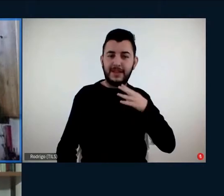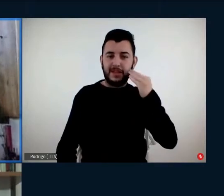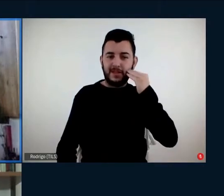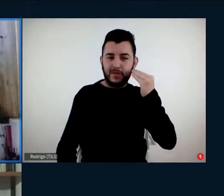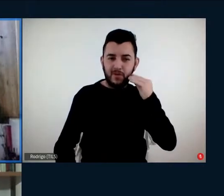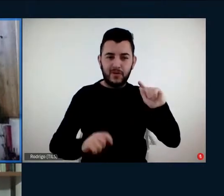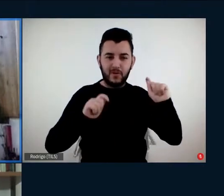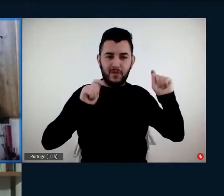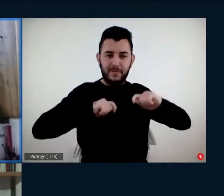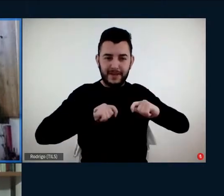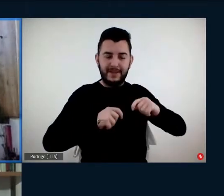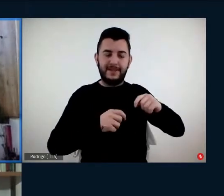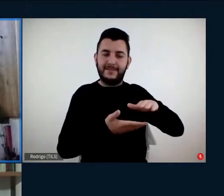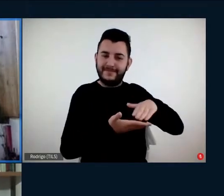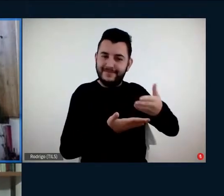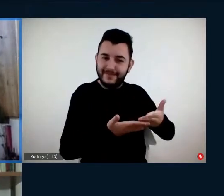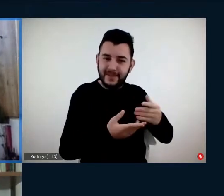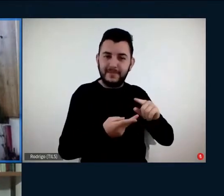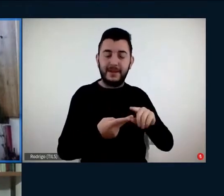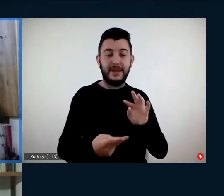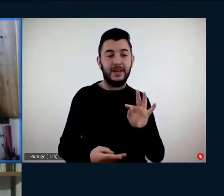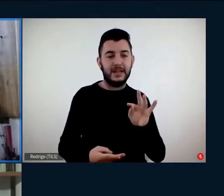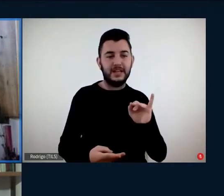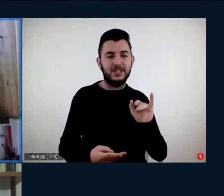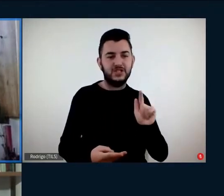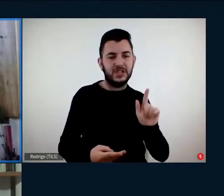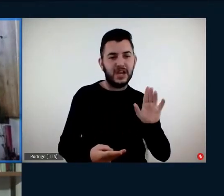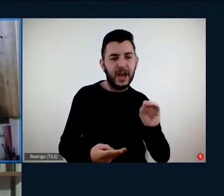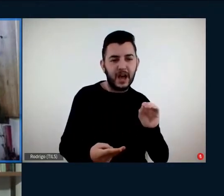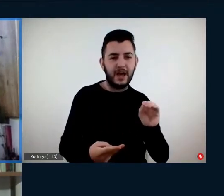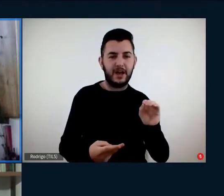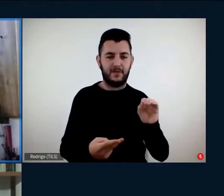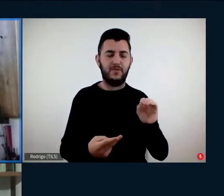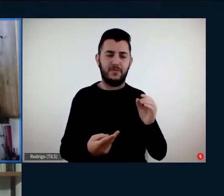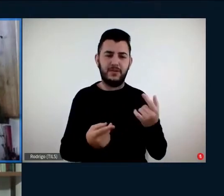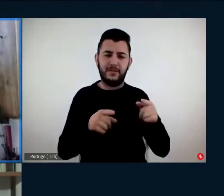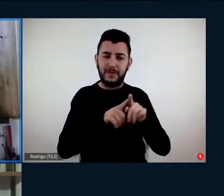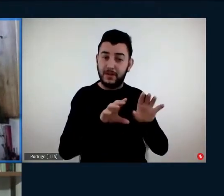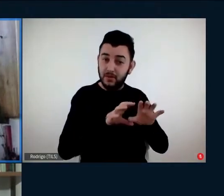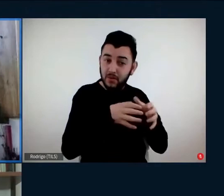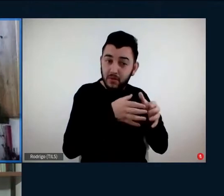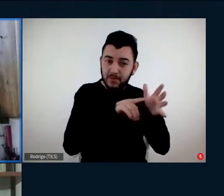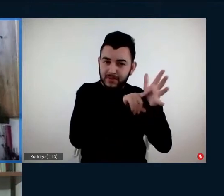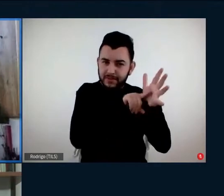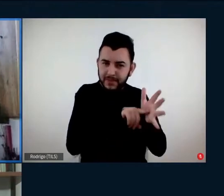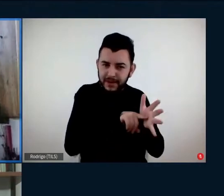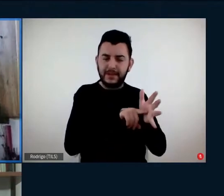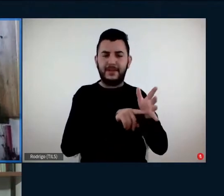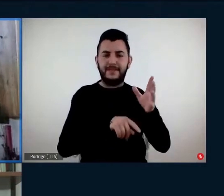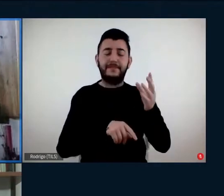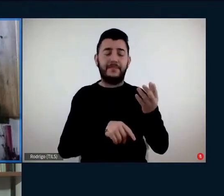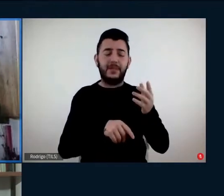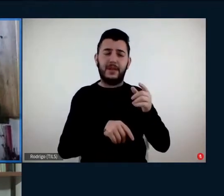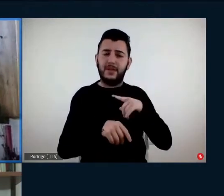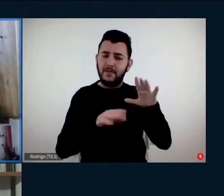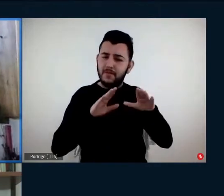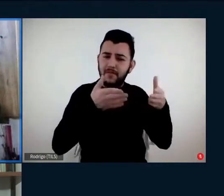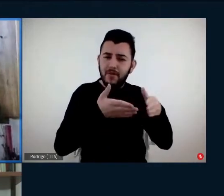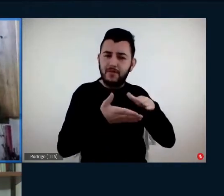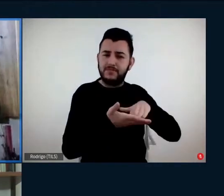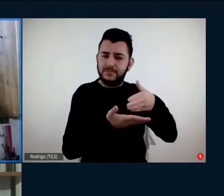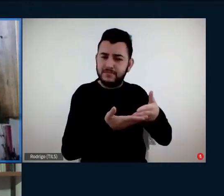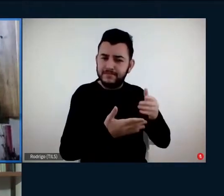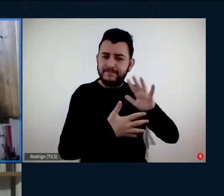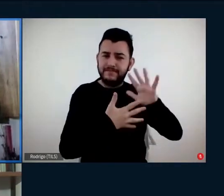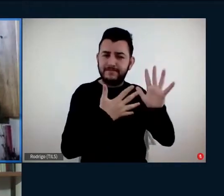Thiago Coimbra também traz na pesquisa dele, do grupo PACT, para a interpretação de língua de sinais. Mas eu acredito que